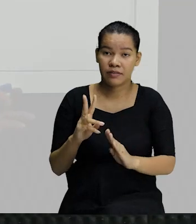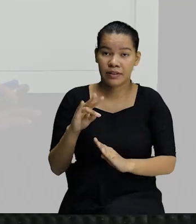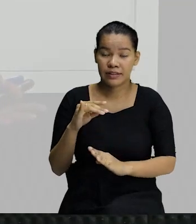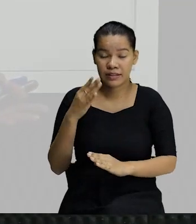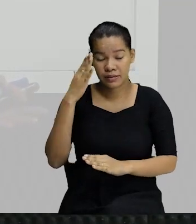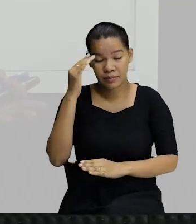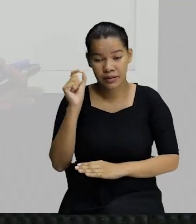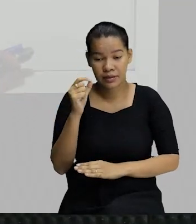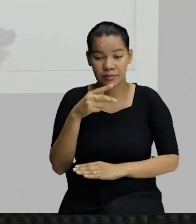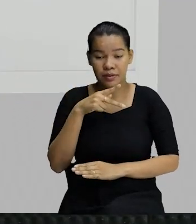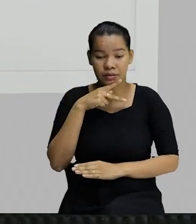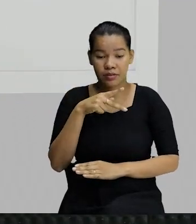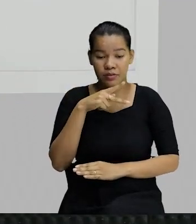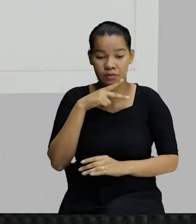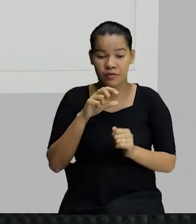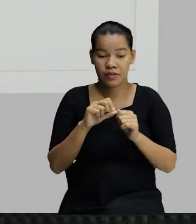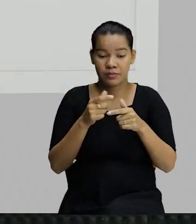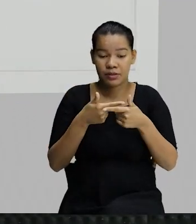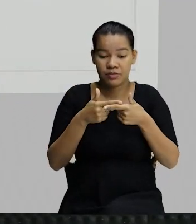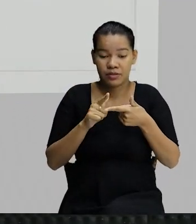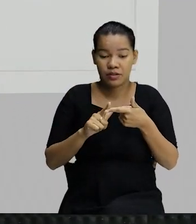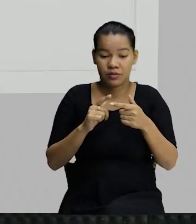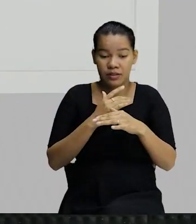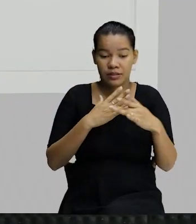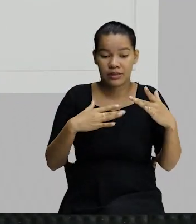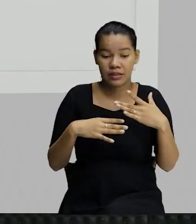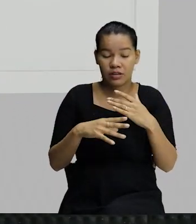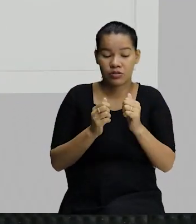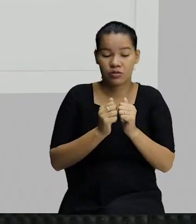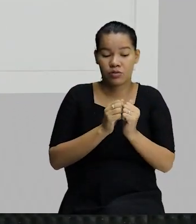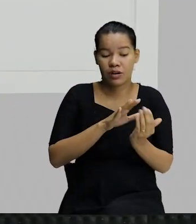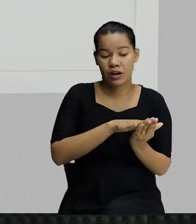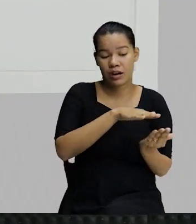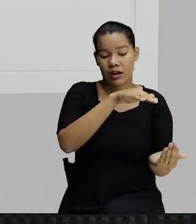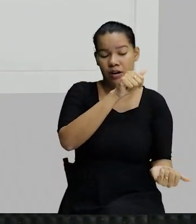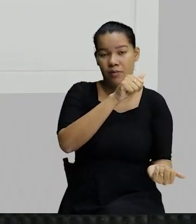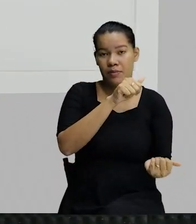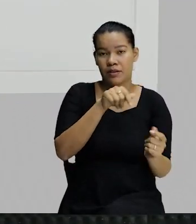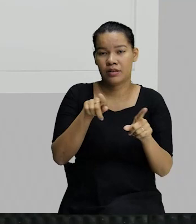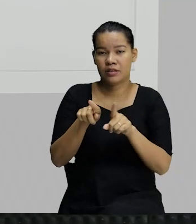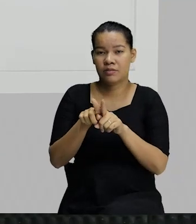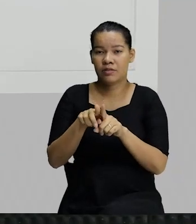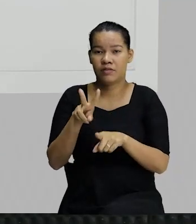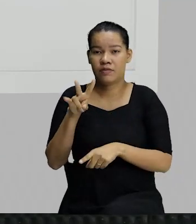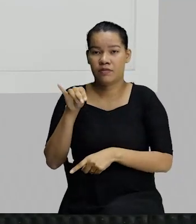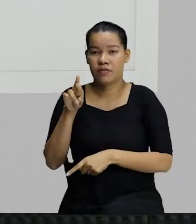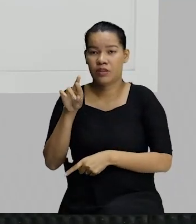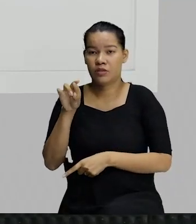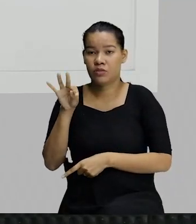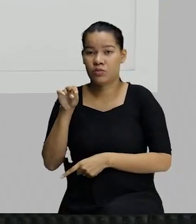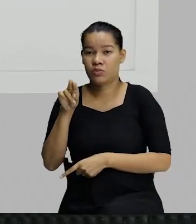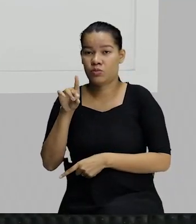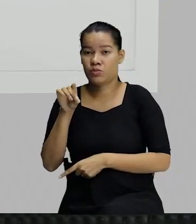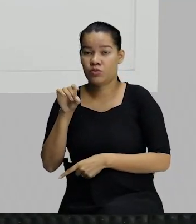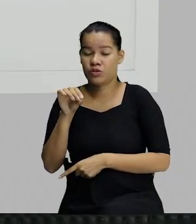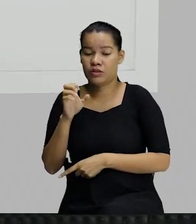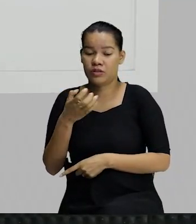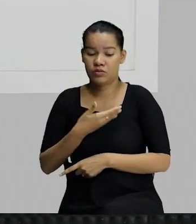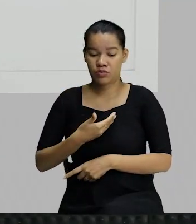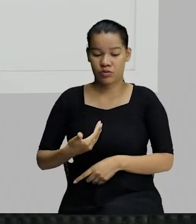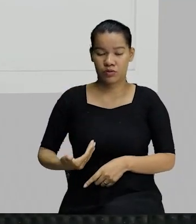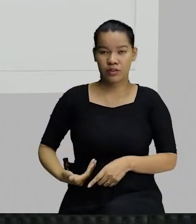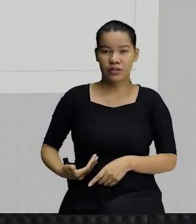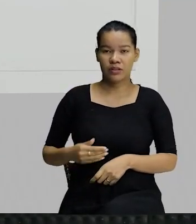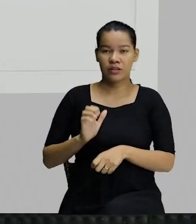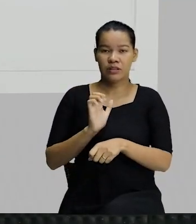da cidade com a sua alma e a sua virtude. Aí lá nos governantes tem a sabedoria,